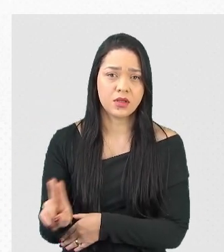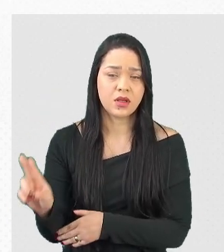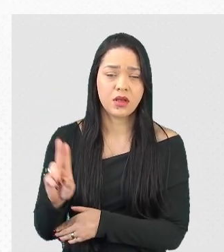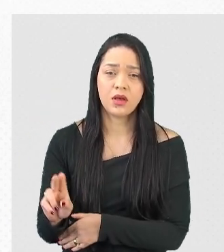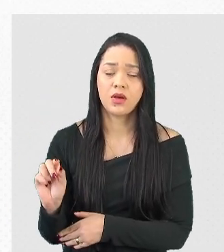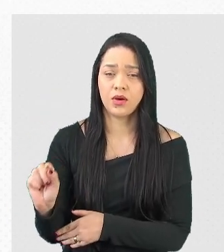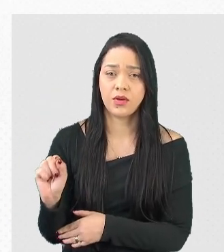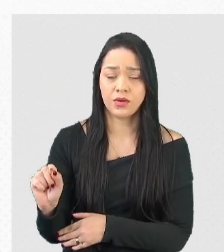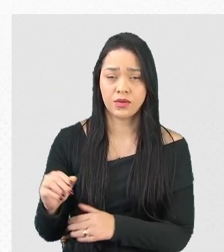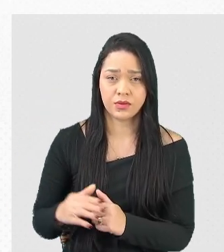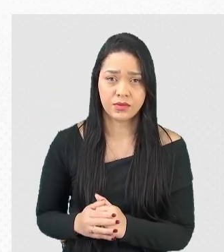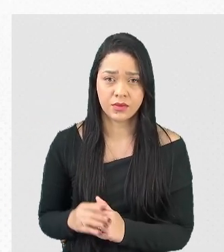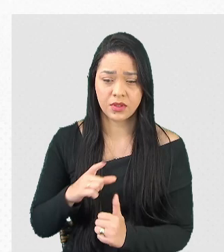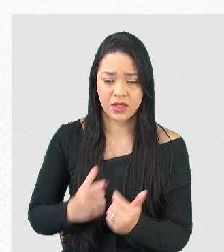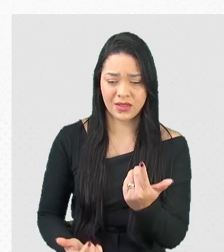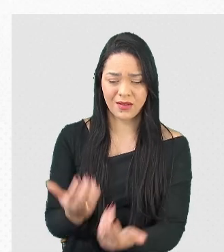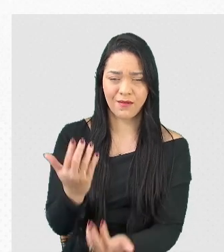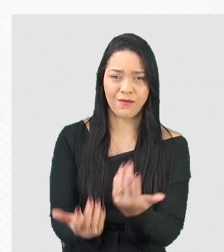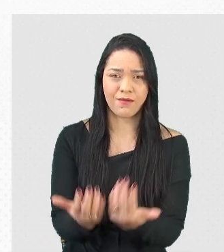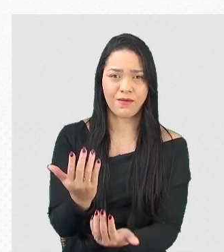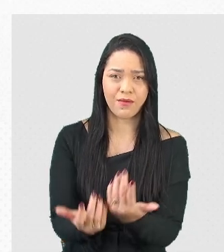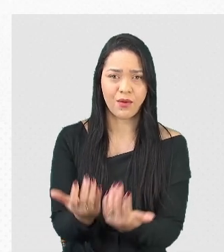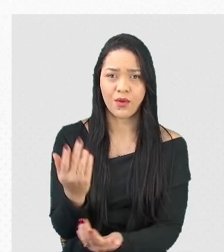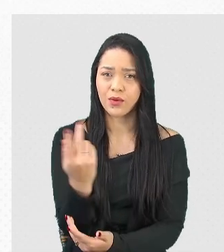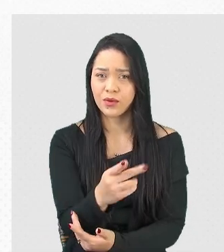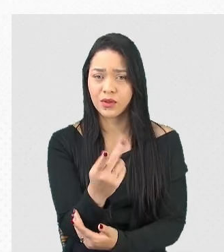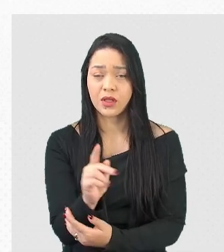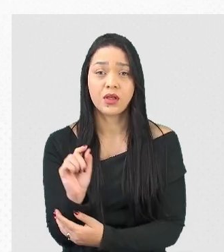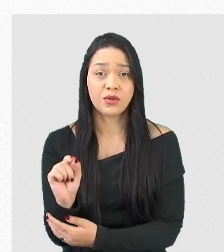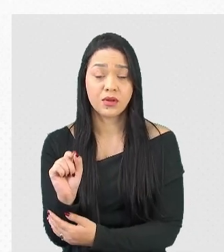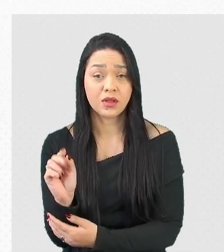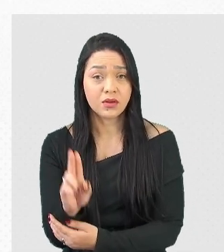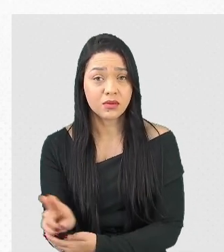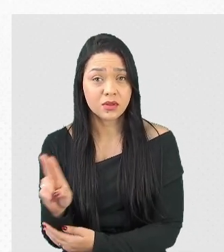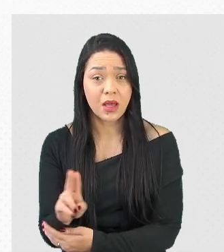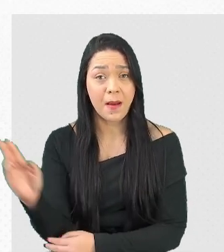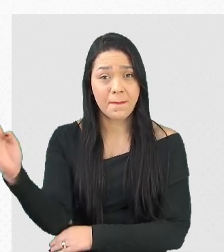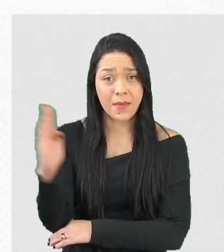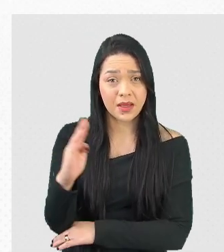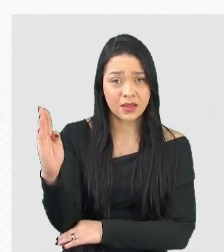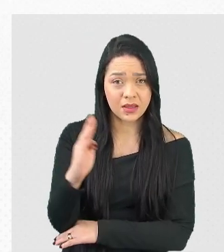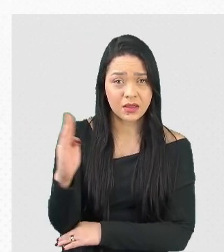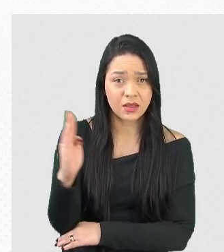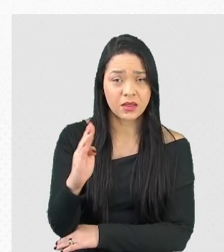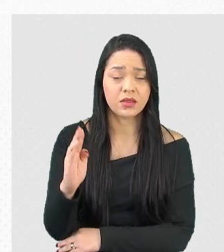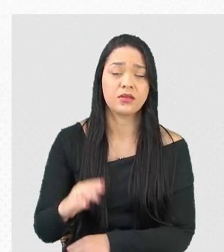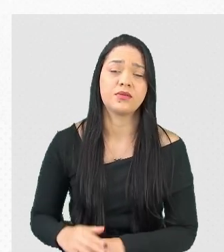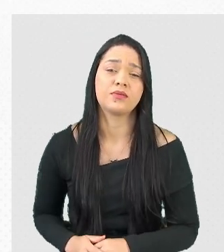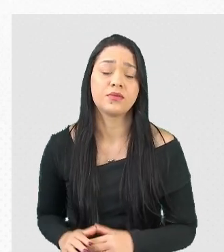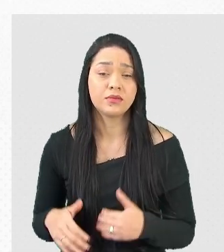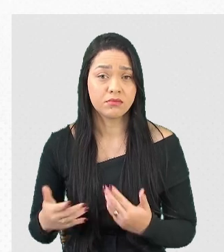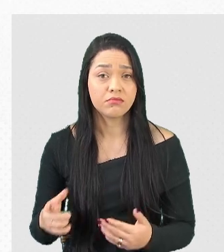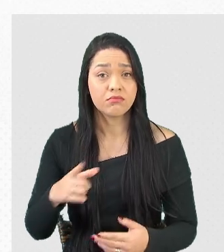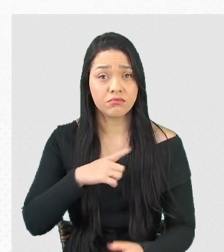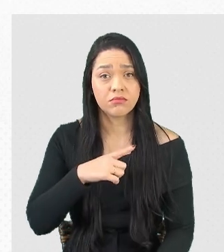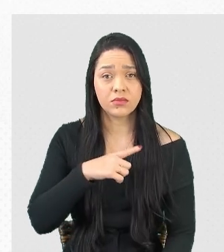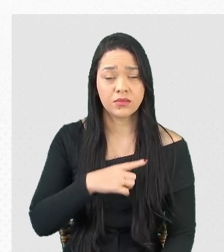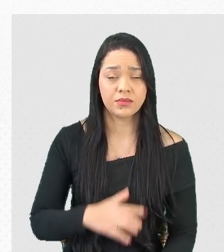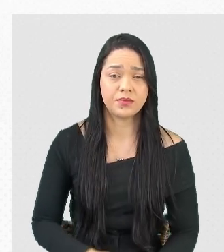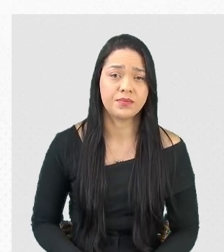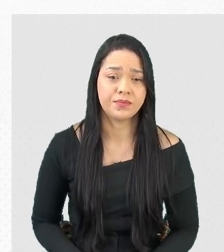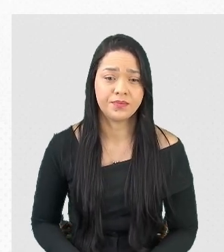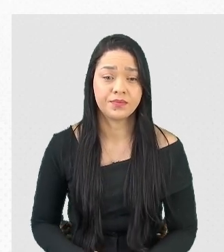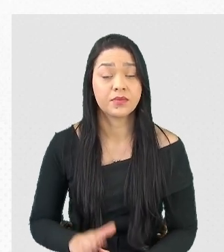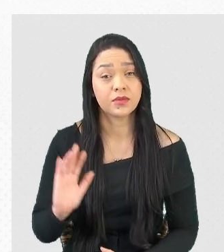pode utilizar a madeira, mas também o carvão, né, mineral. E o que eu acabei de falar, que a queima desse carvão mineral,